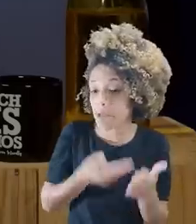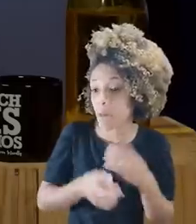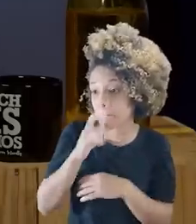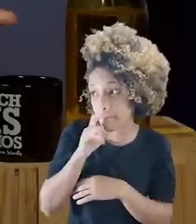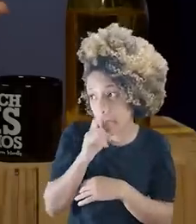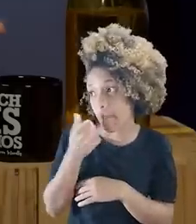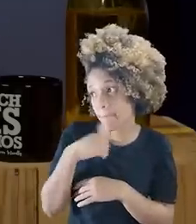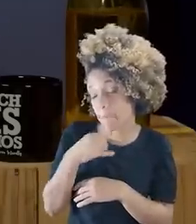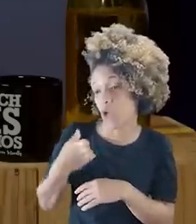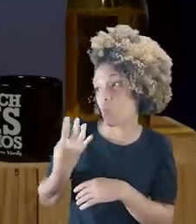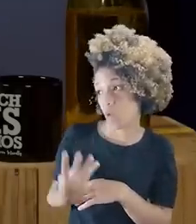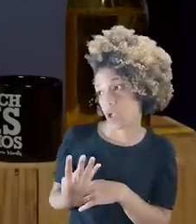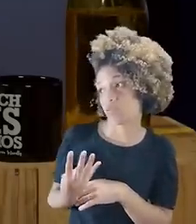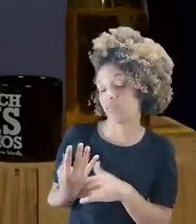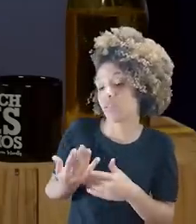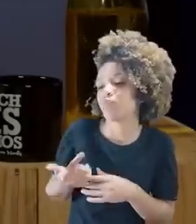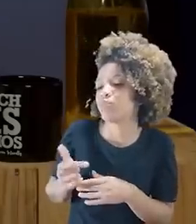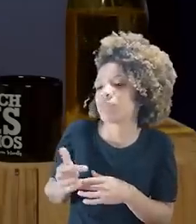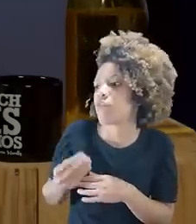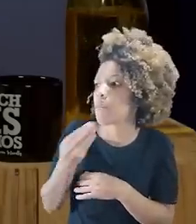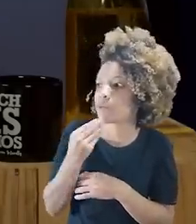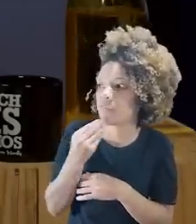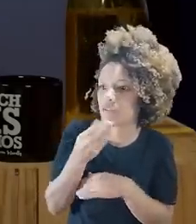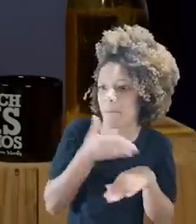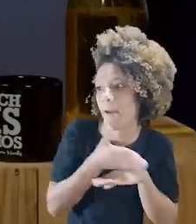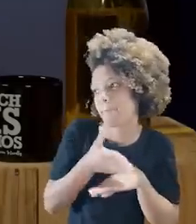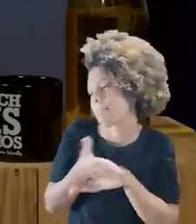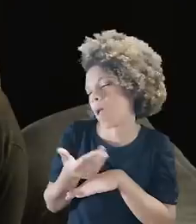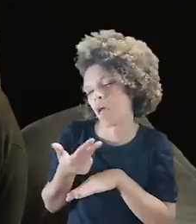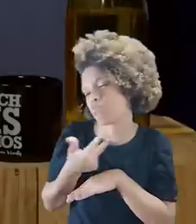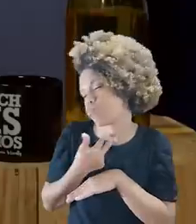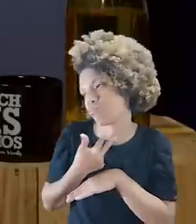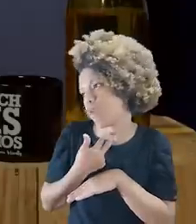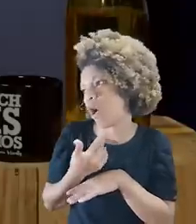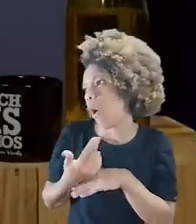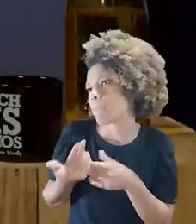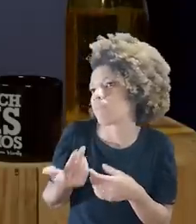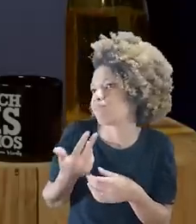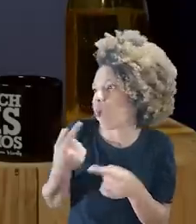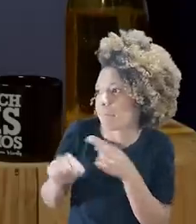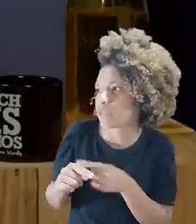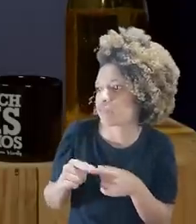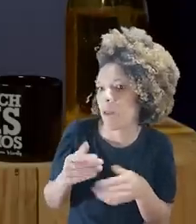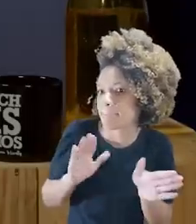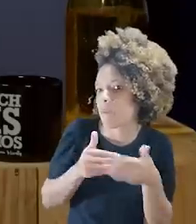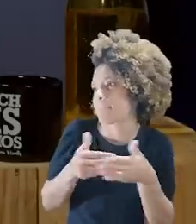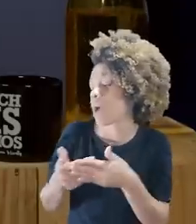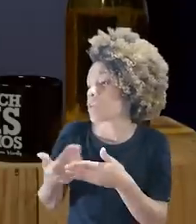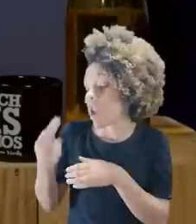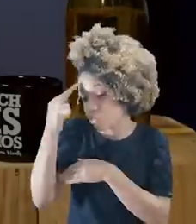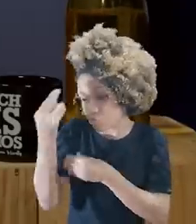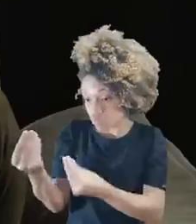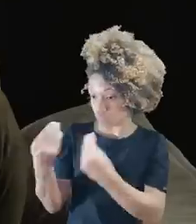pais com órfão com 4 anos então ela ela não teve oportunidade assim sabe então ela projetou mesmo em mim os sonhos